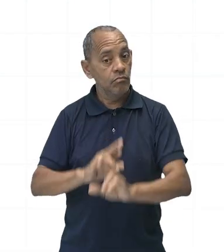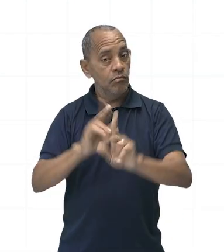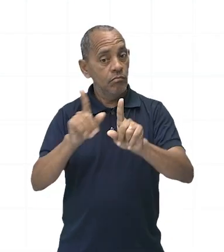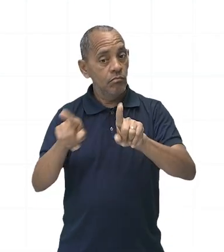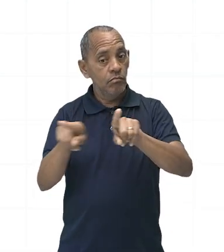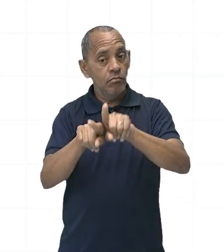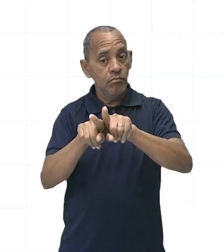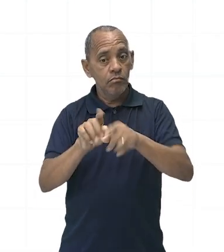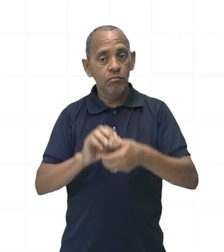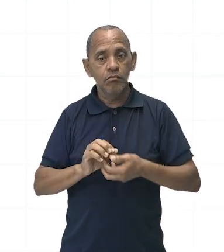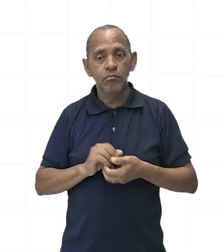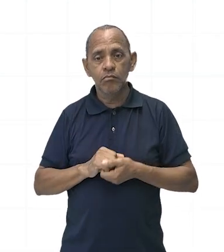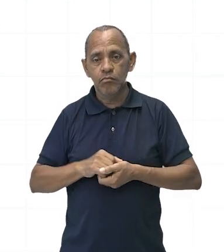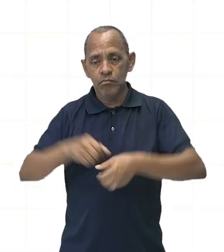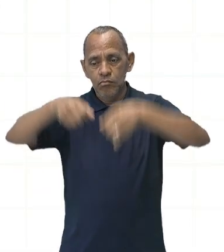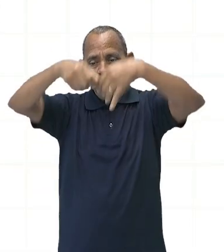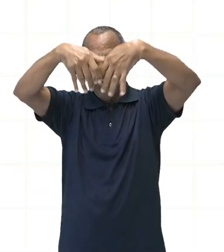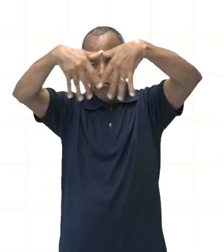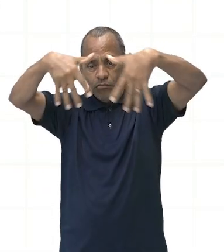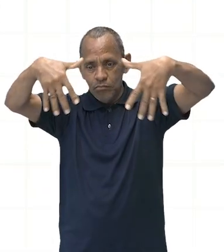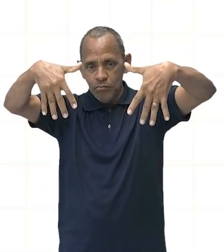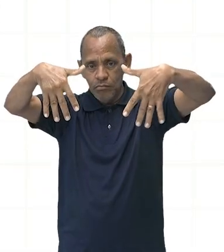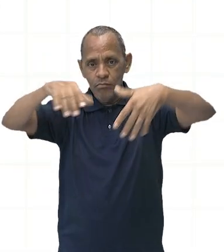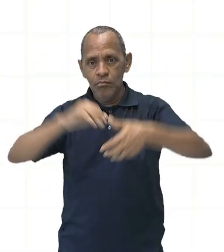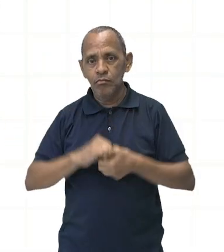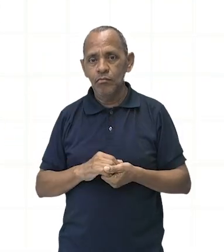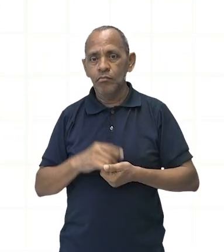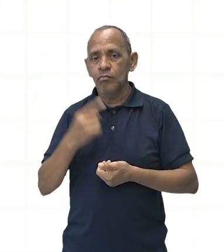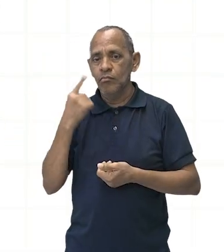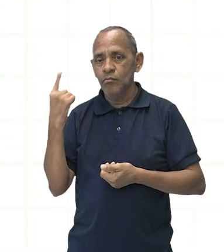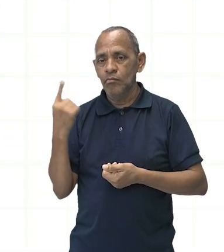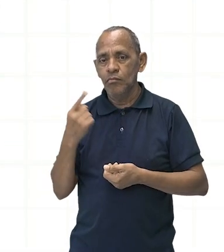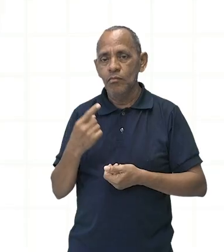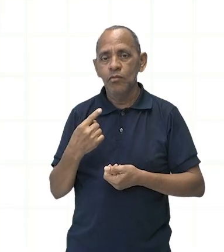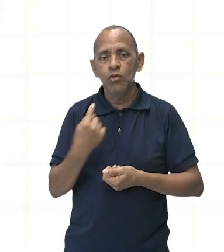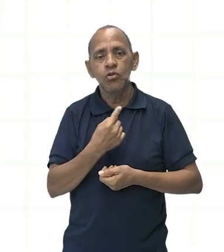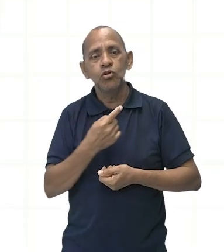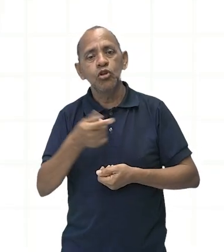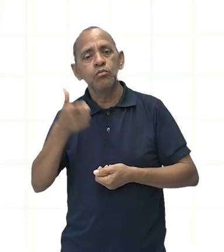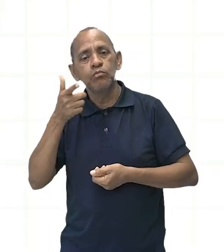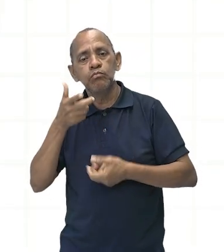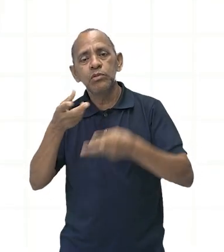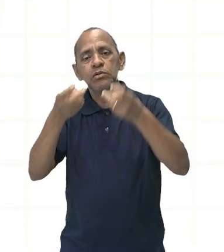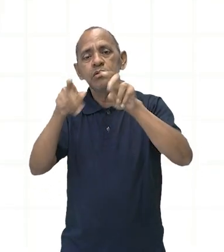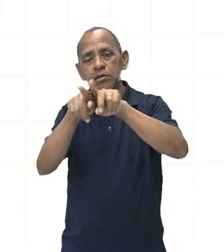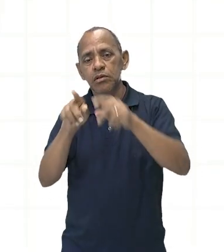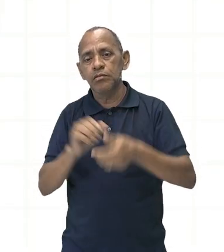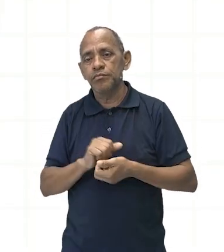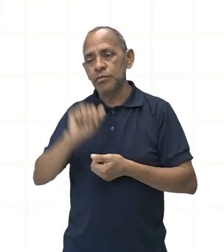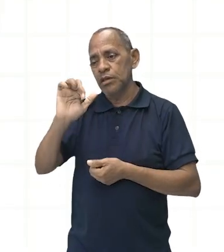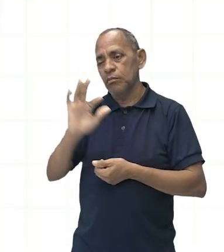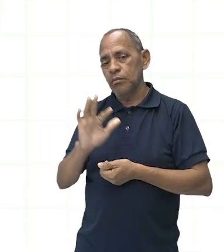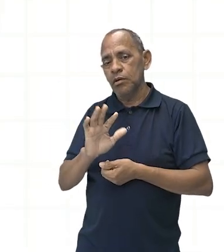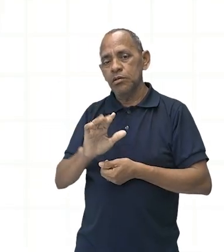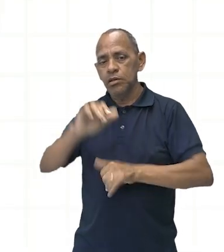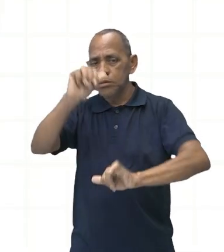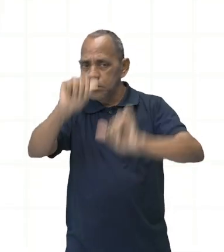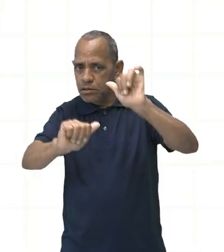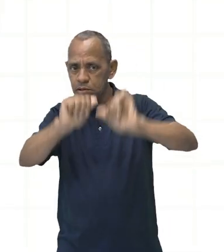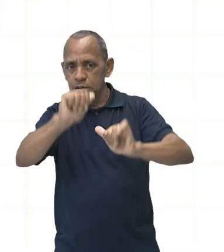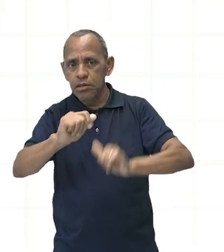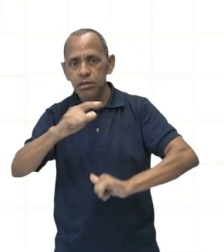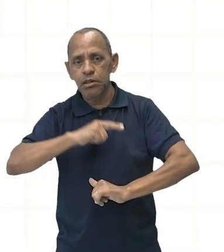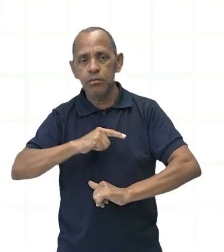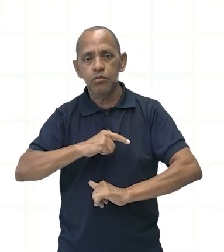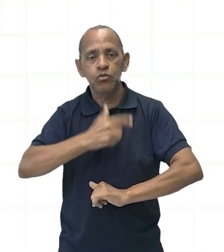diferente, que é com os indivíduos que temos aqui. O que nós conseguimos perceber nessa imagem? Vamos interpretá-la. Nós